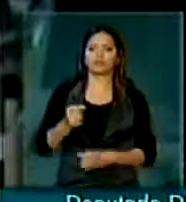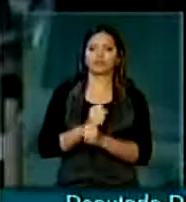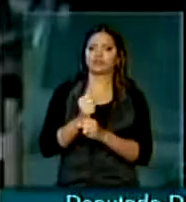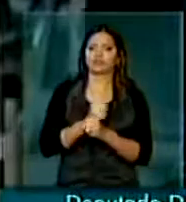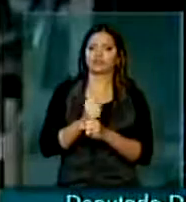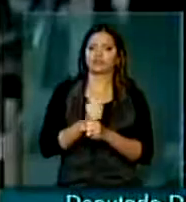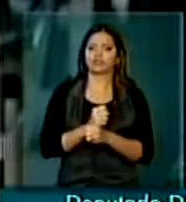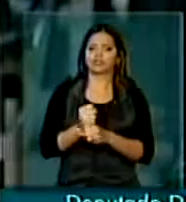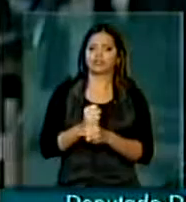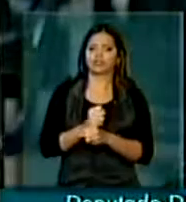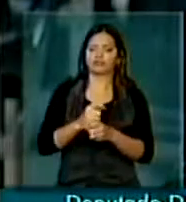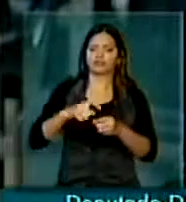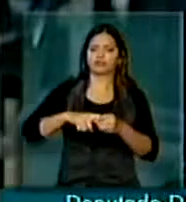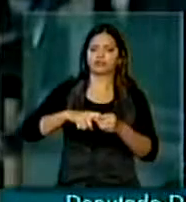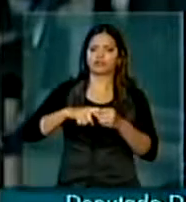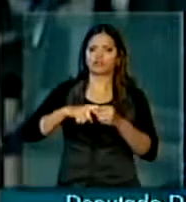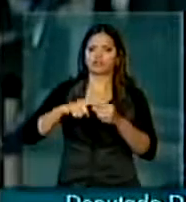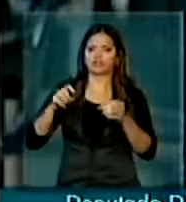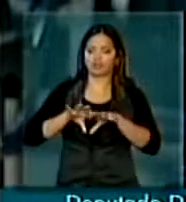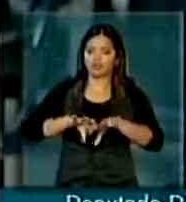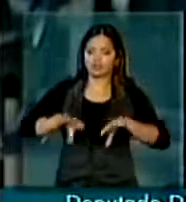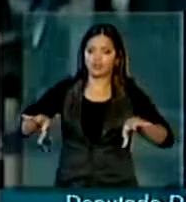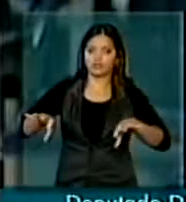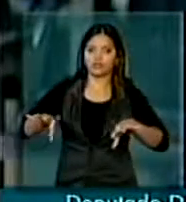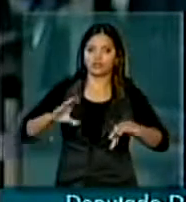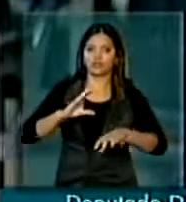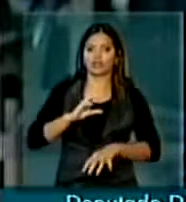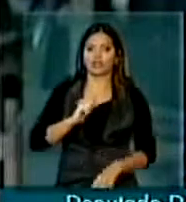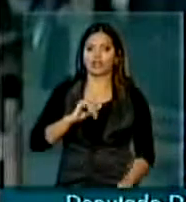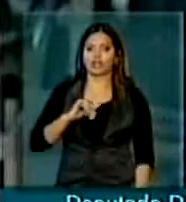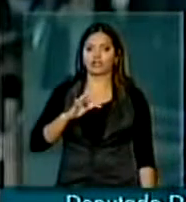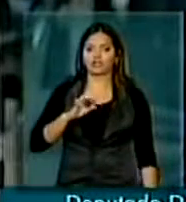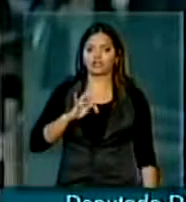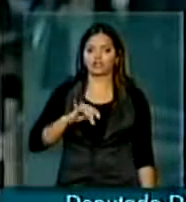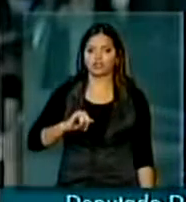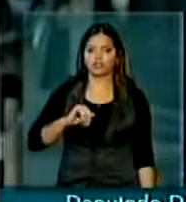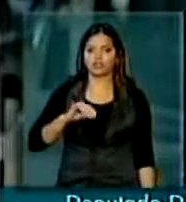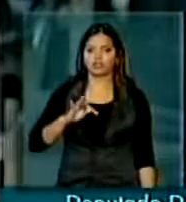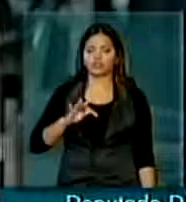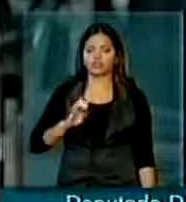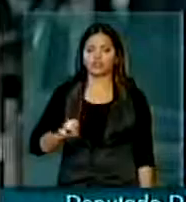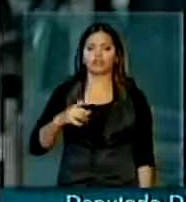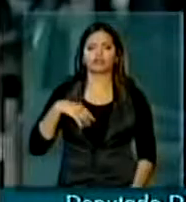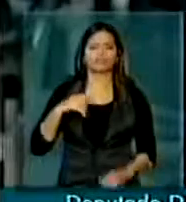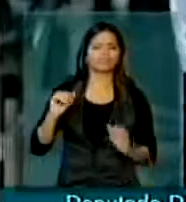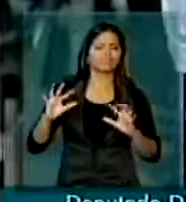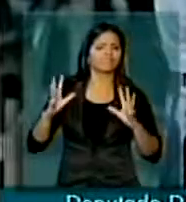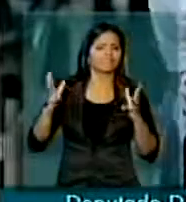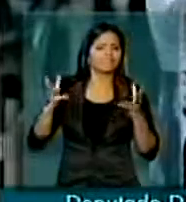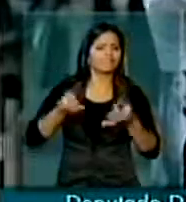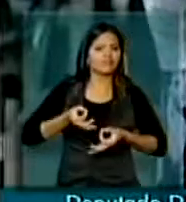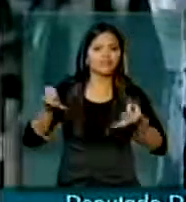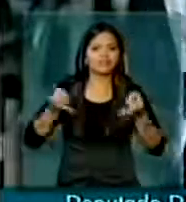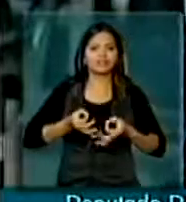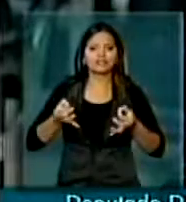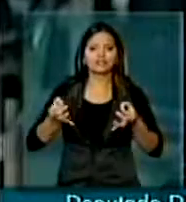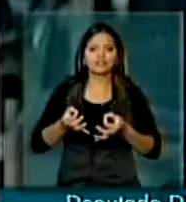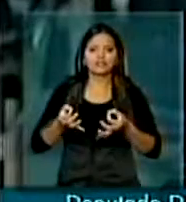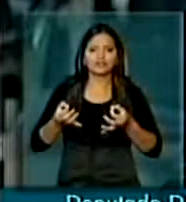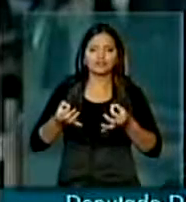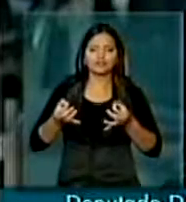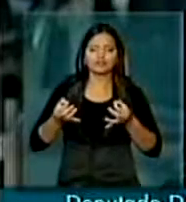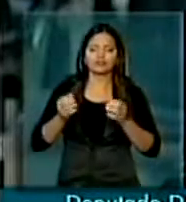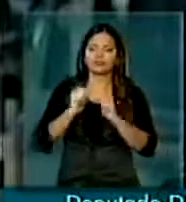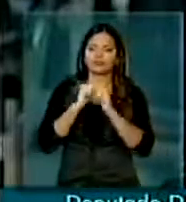emancipação de Caitité numa belíssima sessão da Câmara dos Vereadores que também completou 200 anos